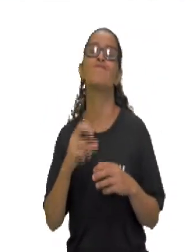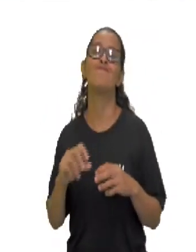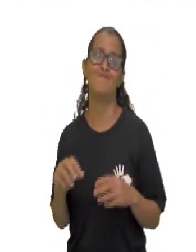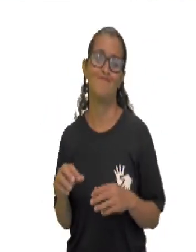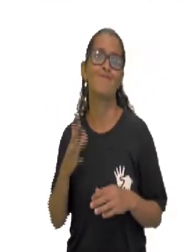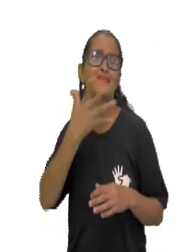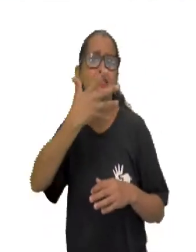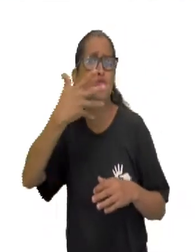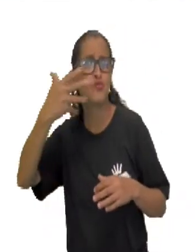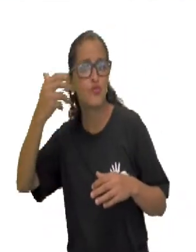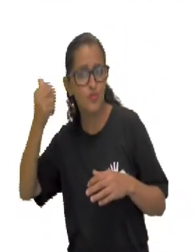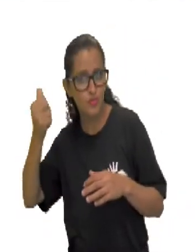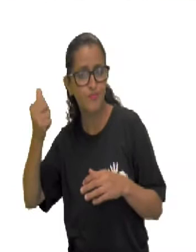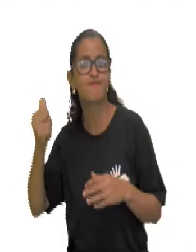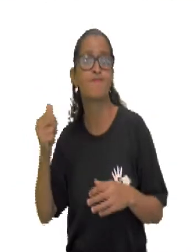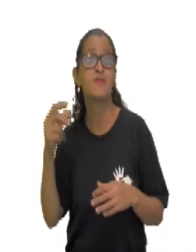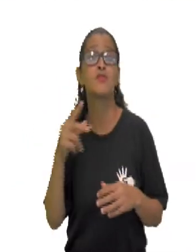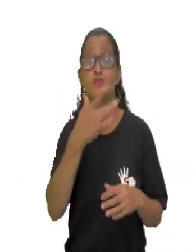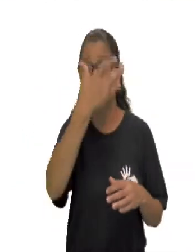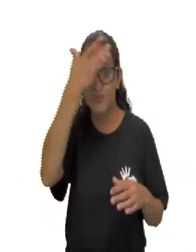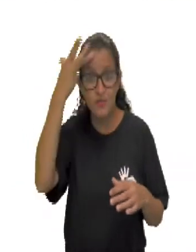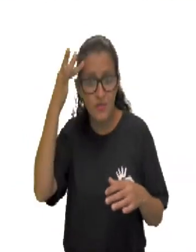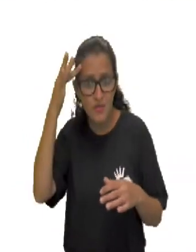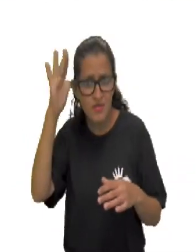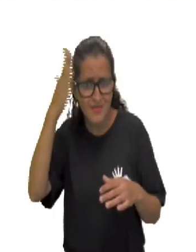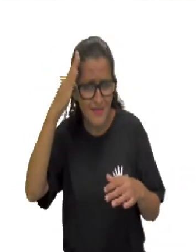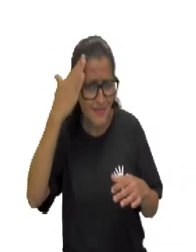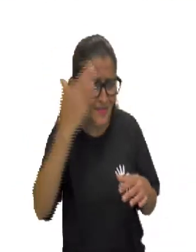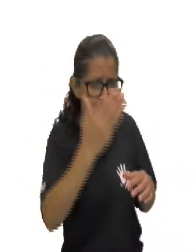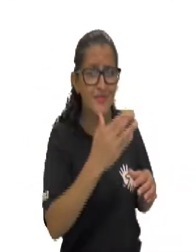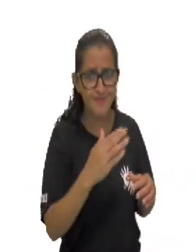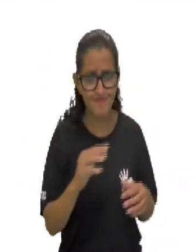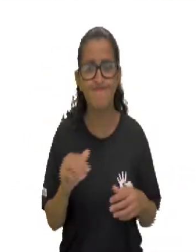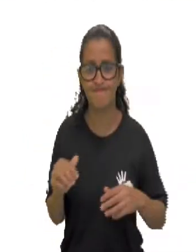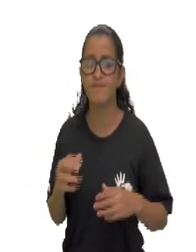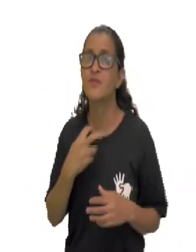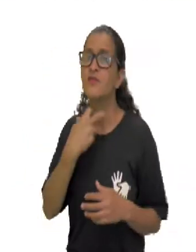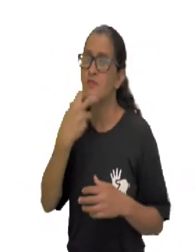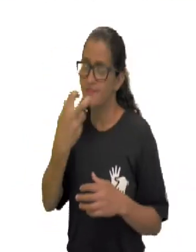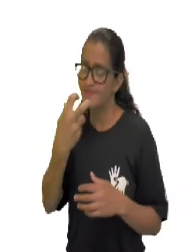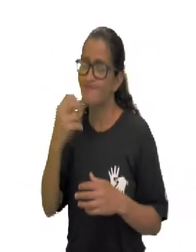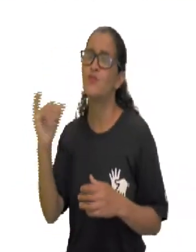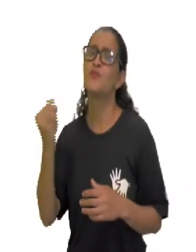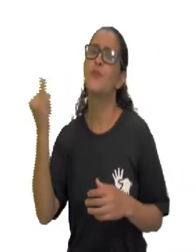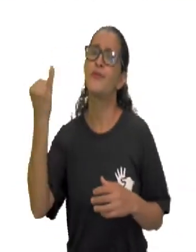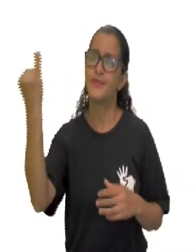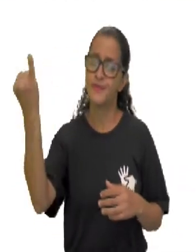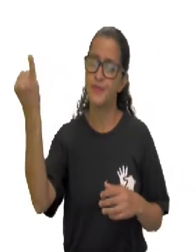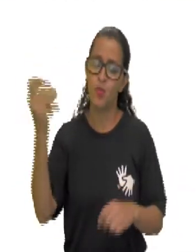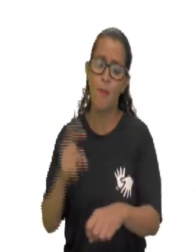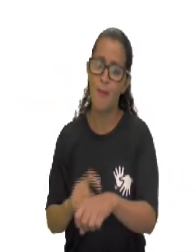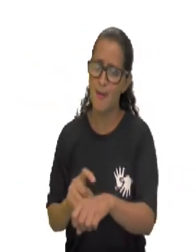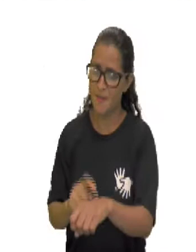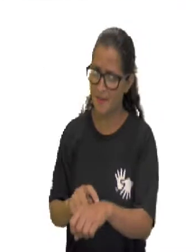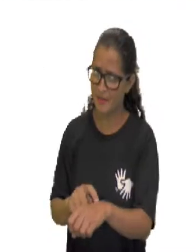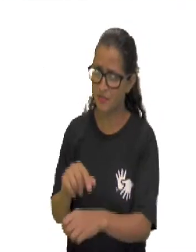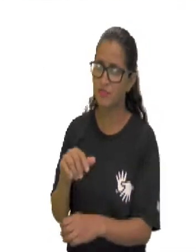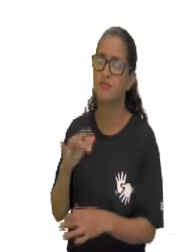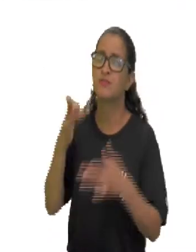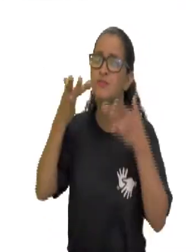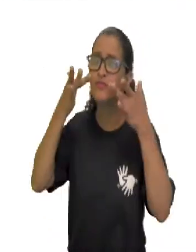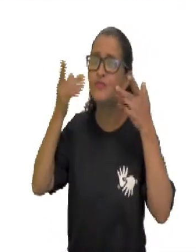poder fazer ser ouvido, né? Então, assim, a voz é muito importante no teatro de rua,